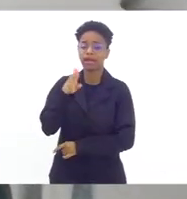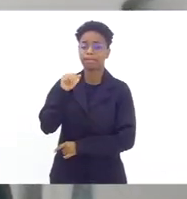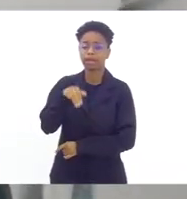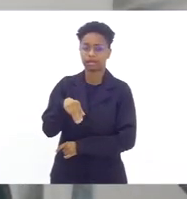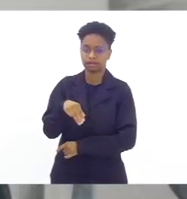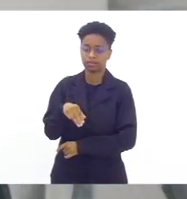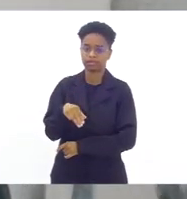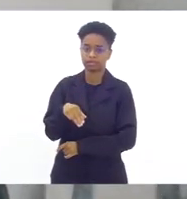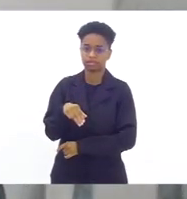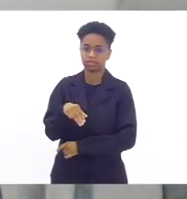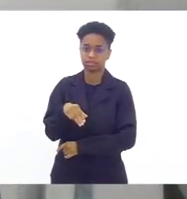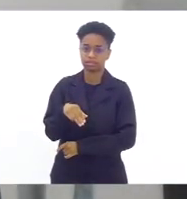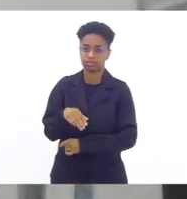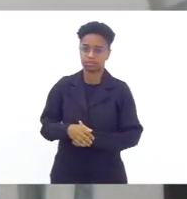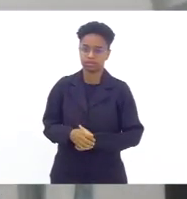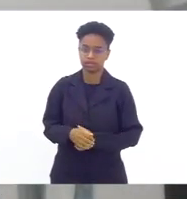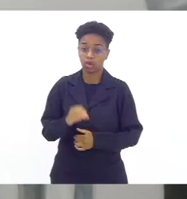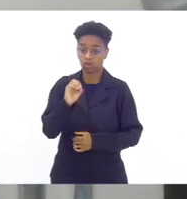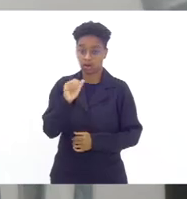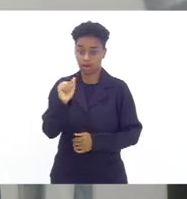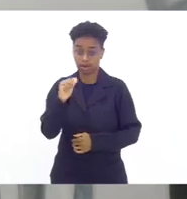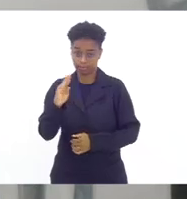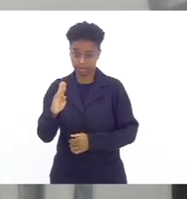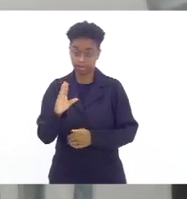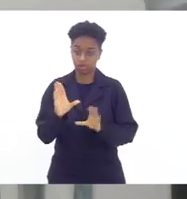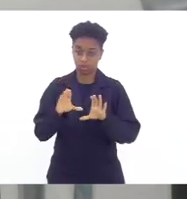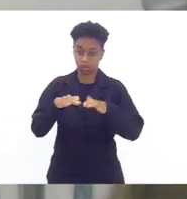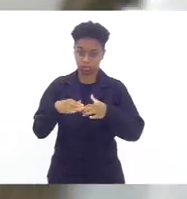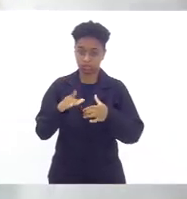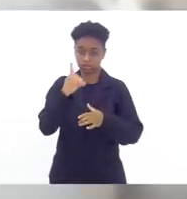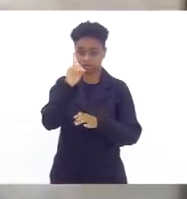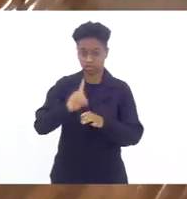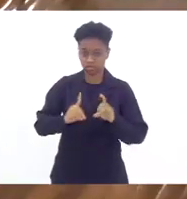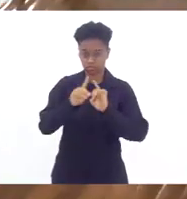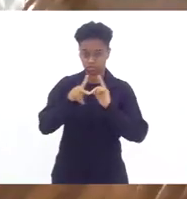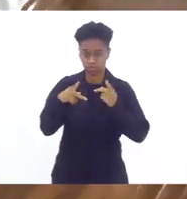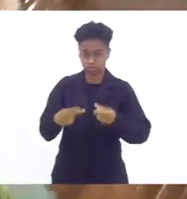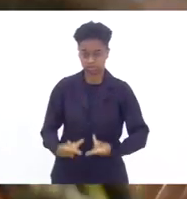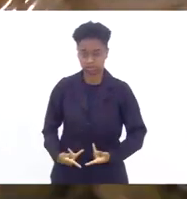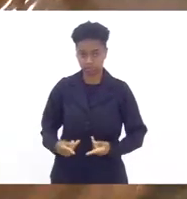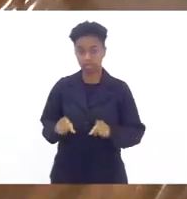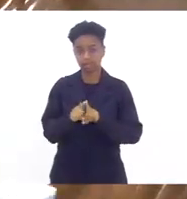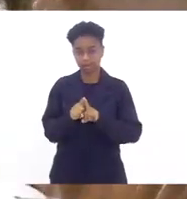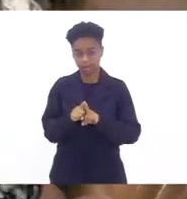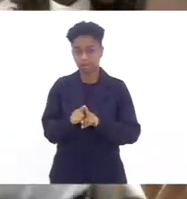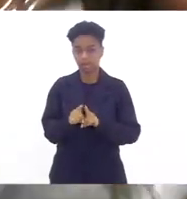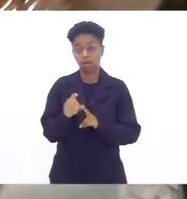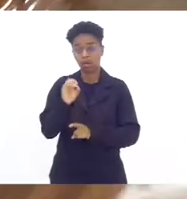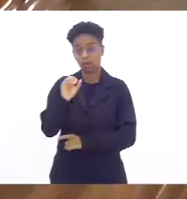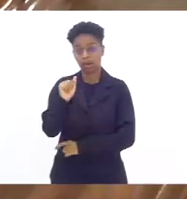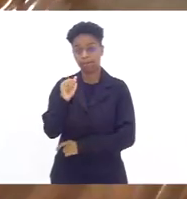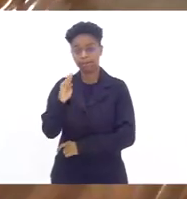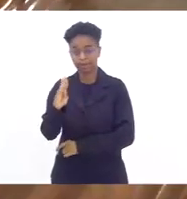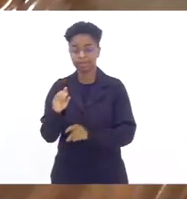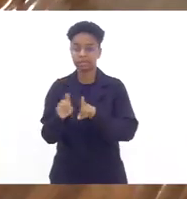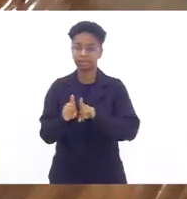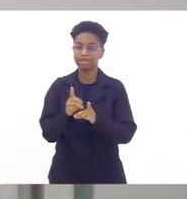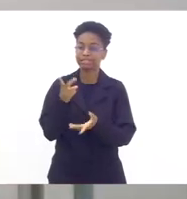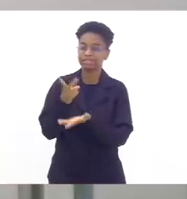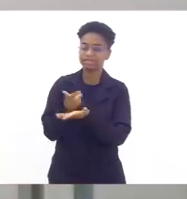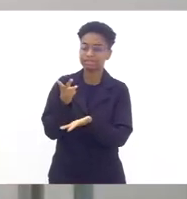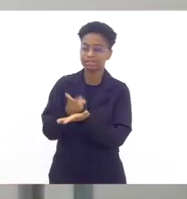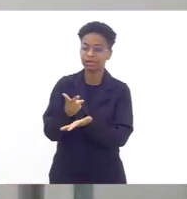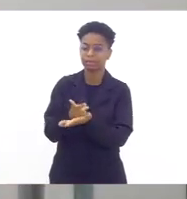da OAB Comissão de Direitos Humanos da OAB é muito importante também é outra que sempre tá